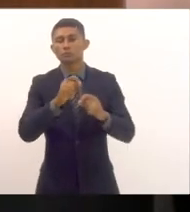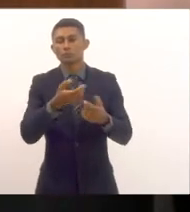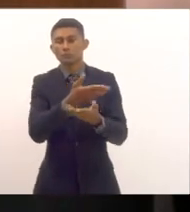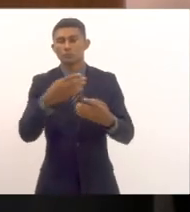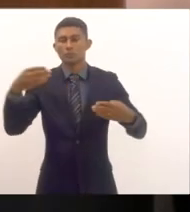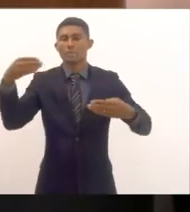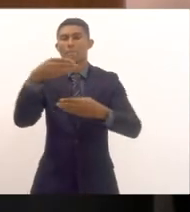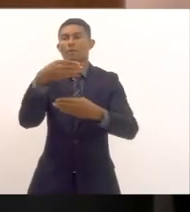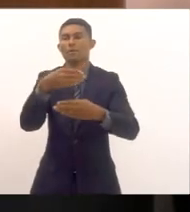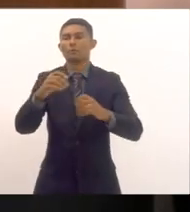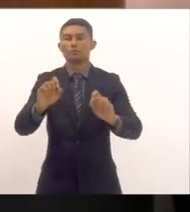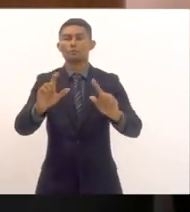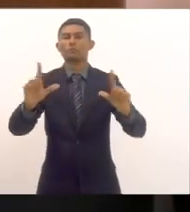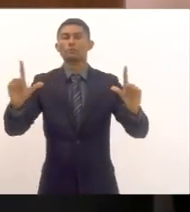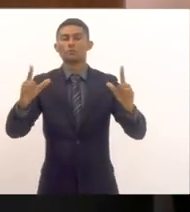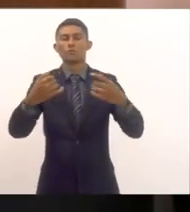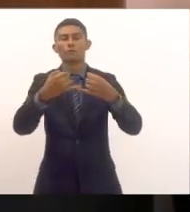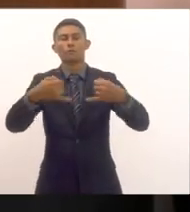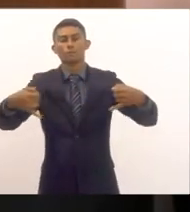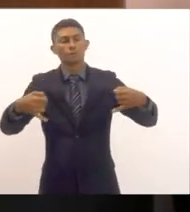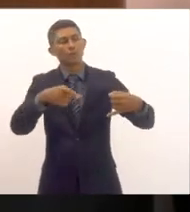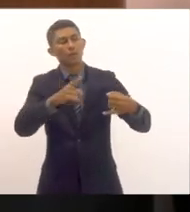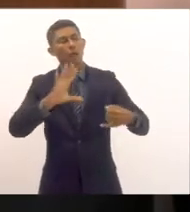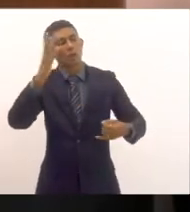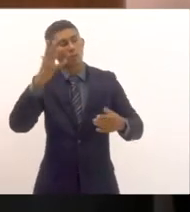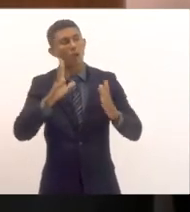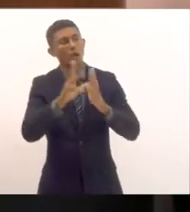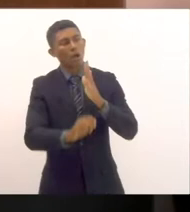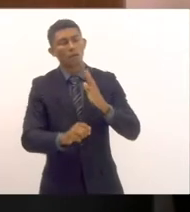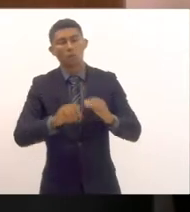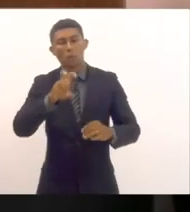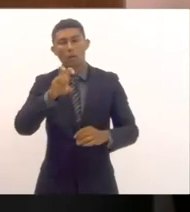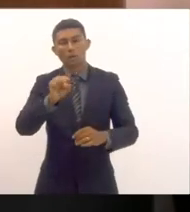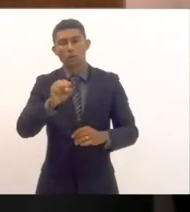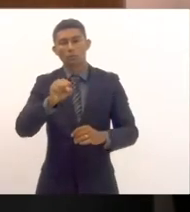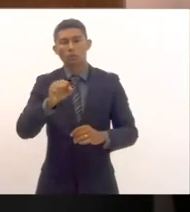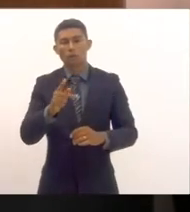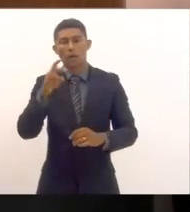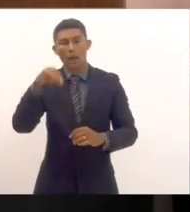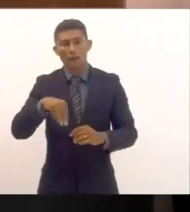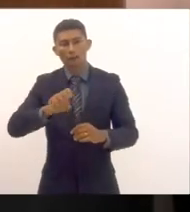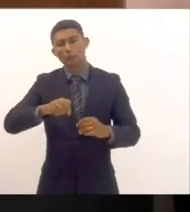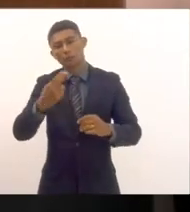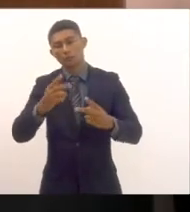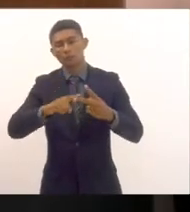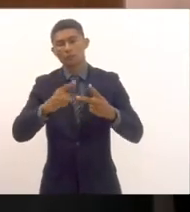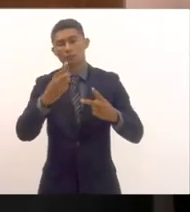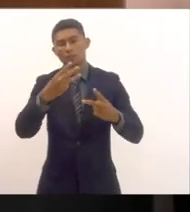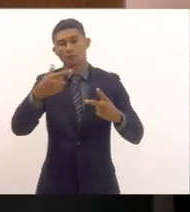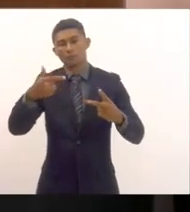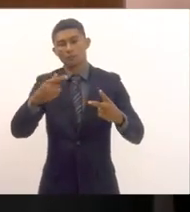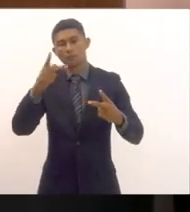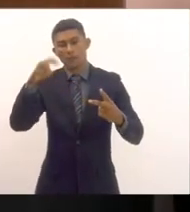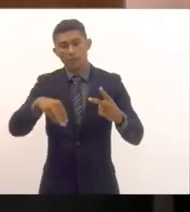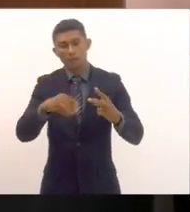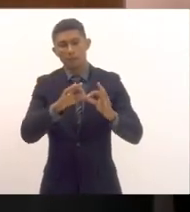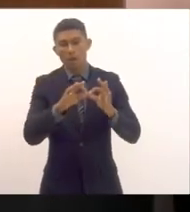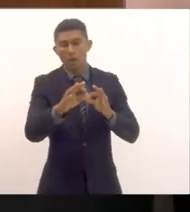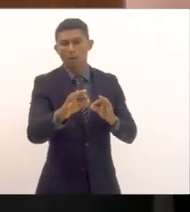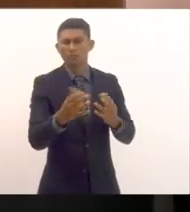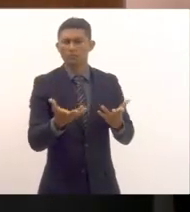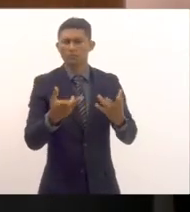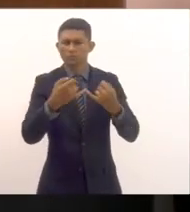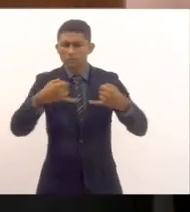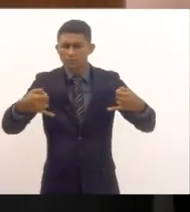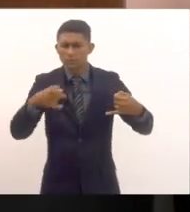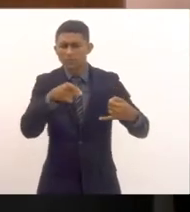apresentação aqui se diz que foram furtados 58 km de cabeamento 32 km de cabeamento cabeamento de alta tensão que